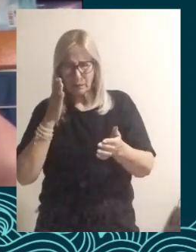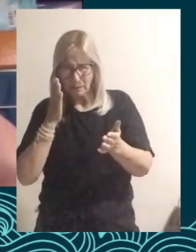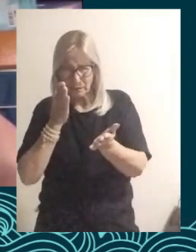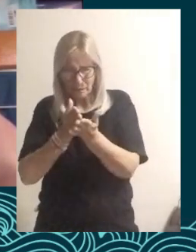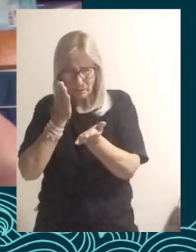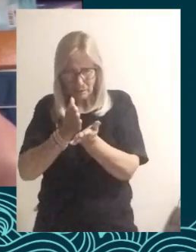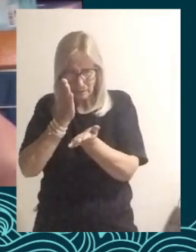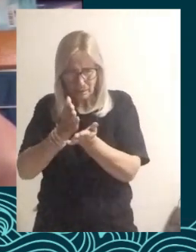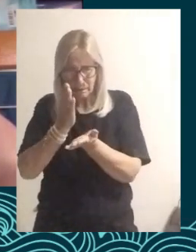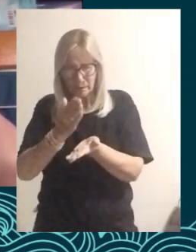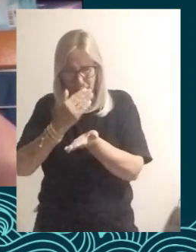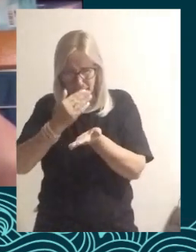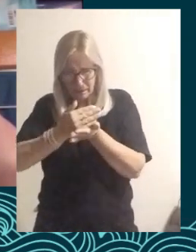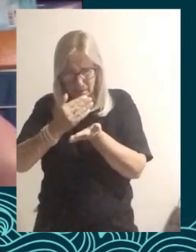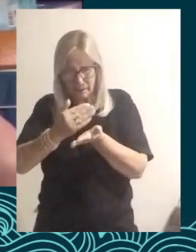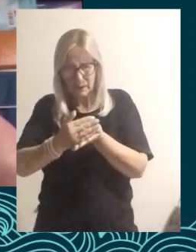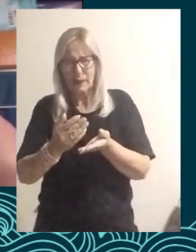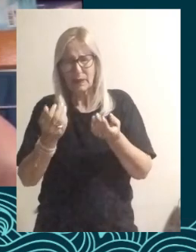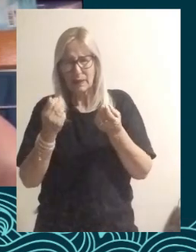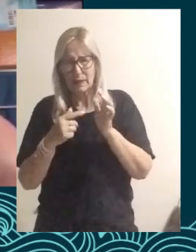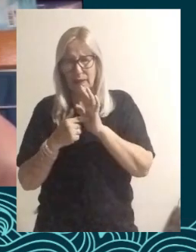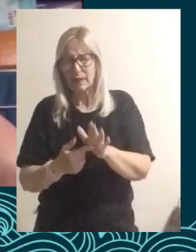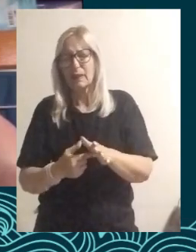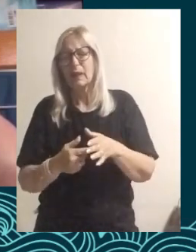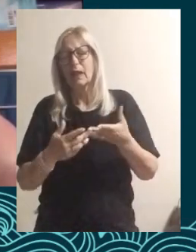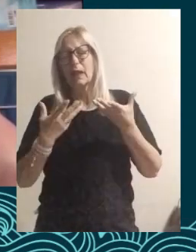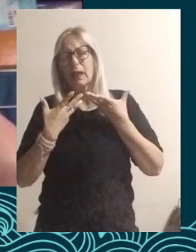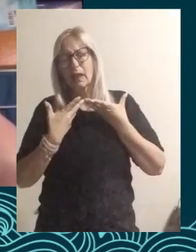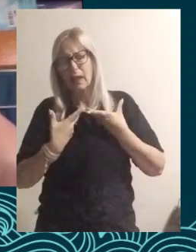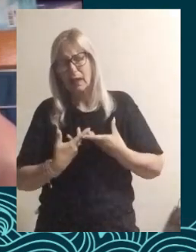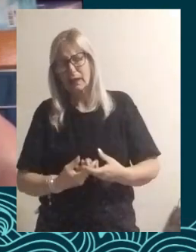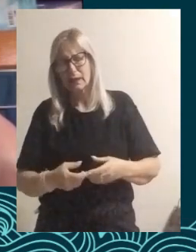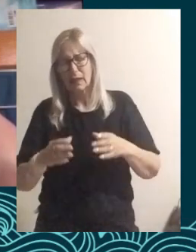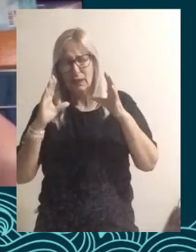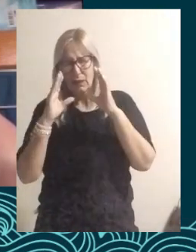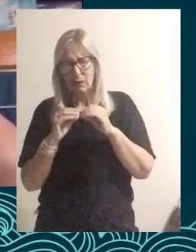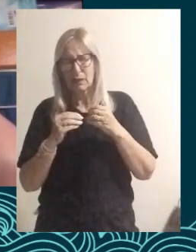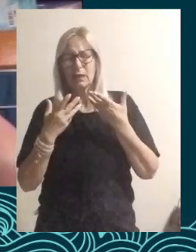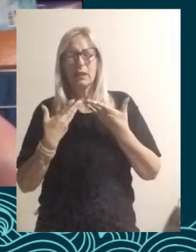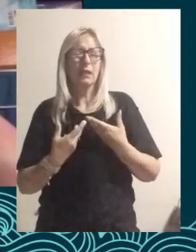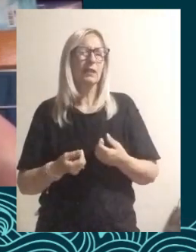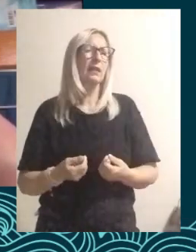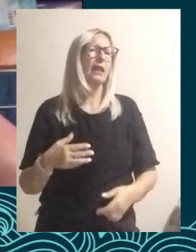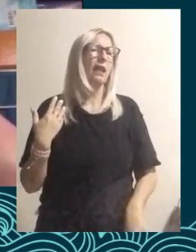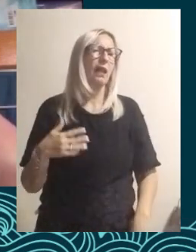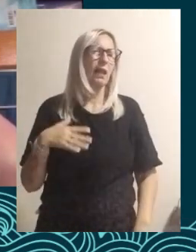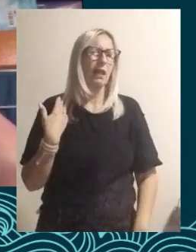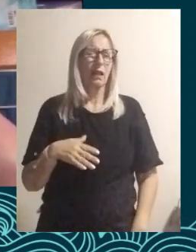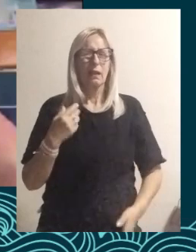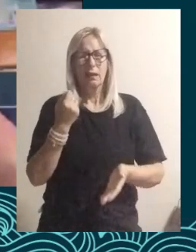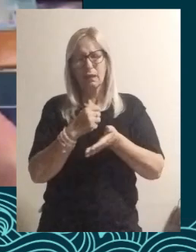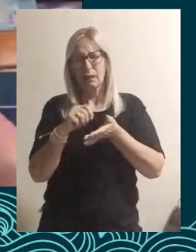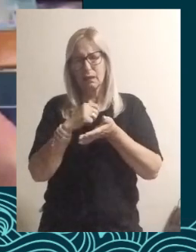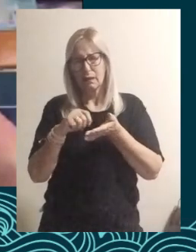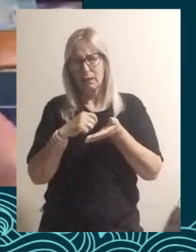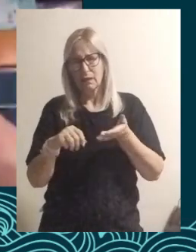tem uma rotina muito corrida ou muito pesada, chega em casa exausta de noite e ter que